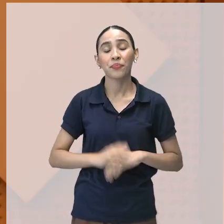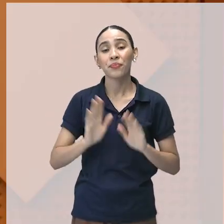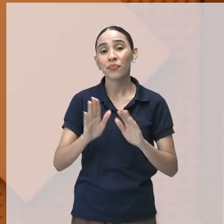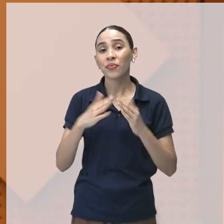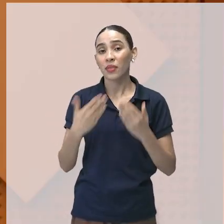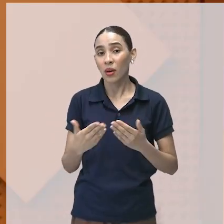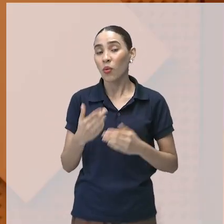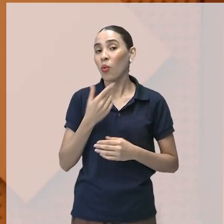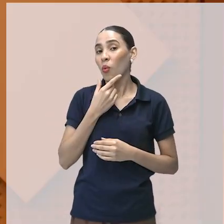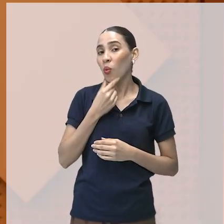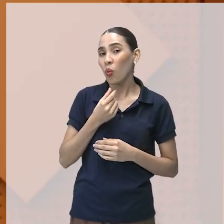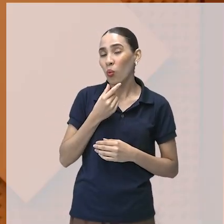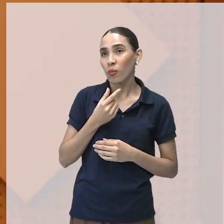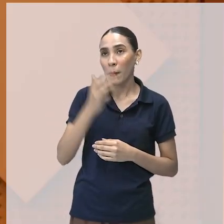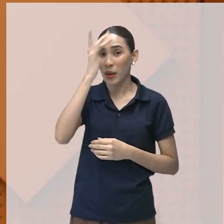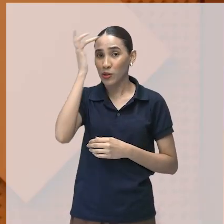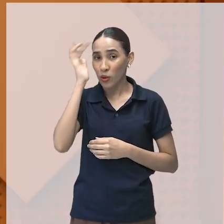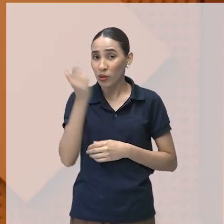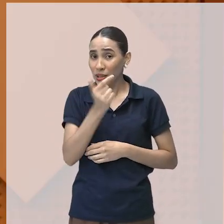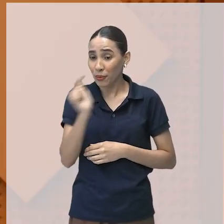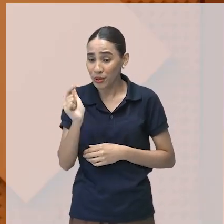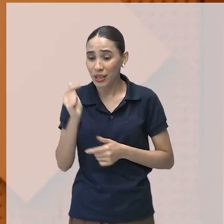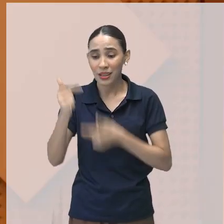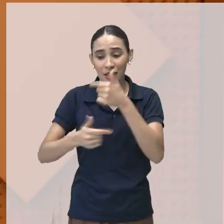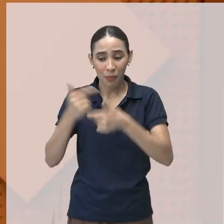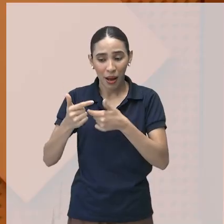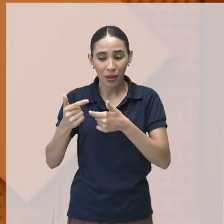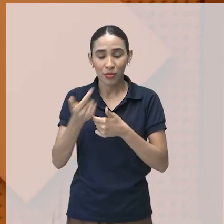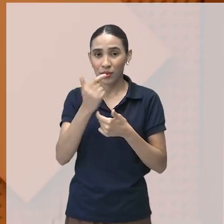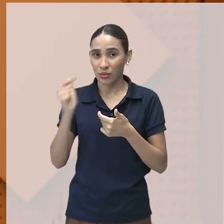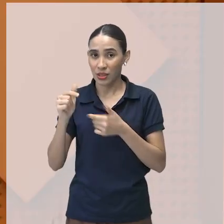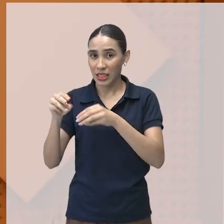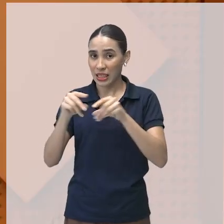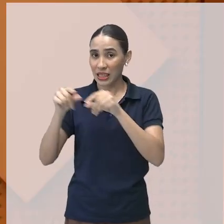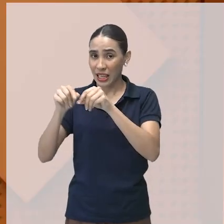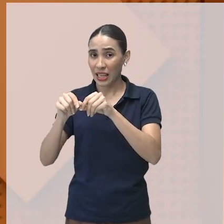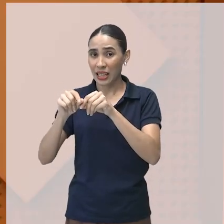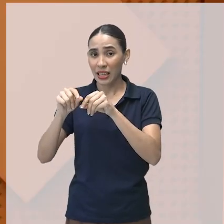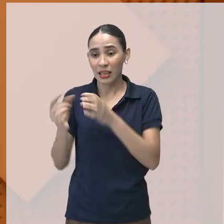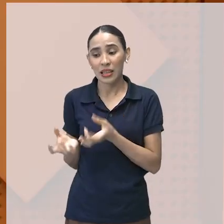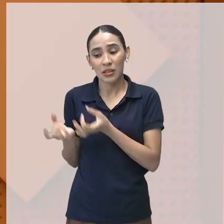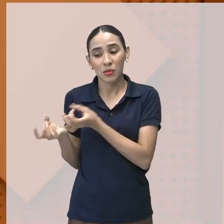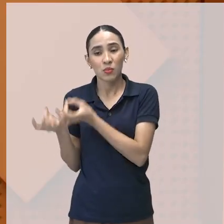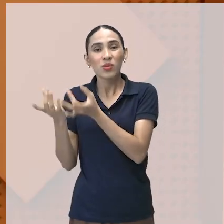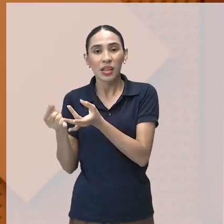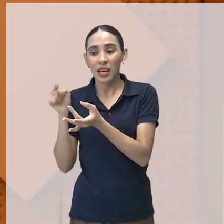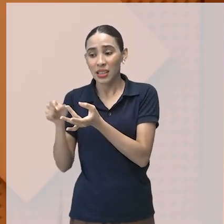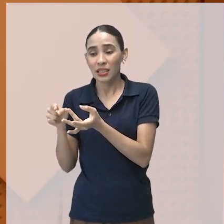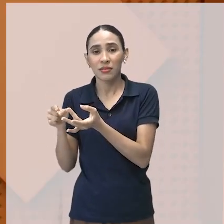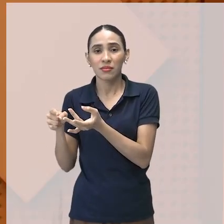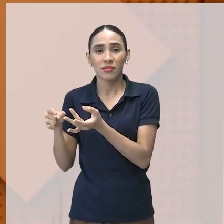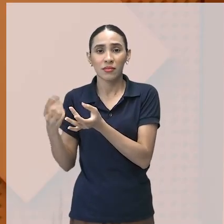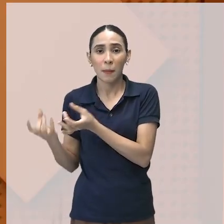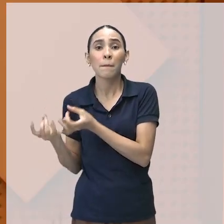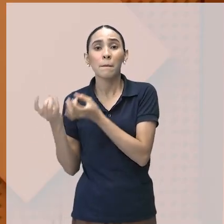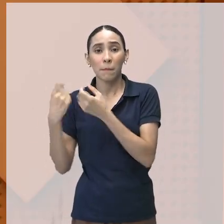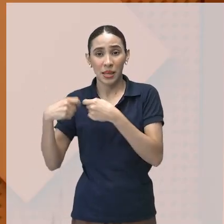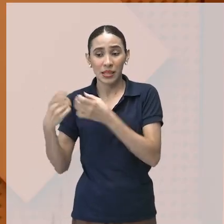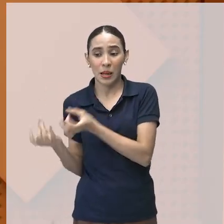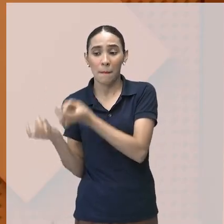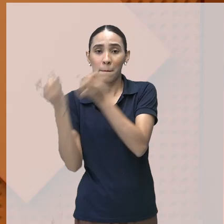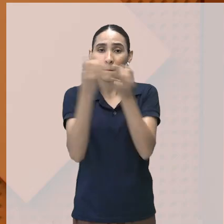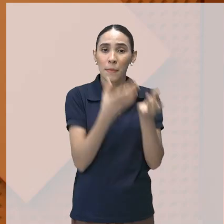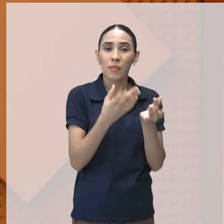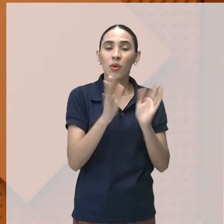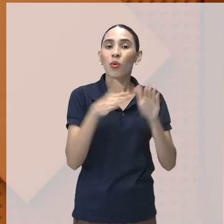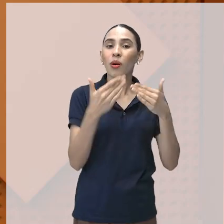Então, o homem sem trabalho, sem terra no campo, que são os fatores repulsivos, ele vai ser expulso do campo. E ele vai